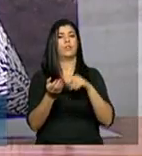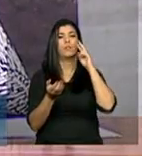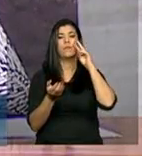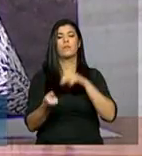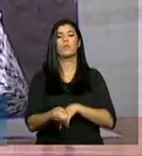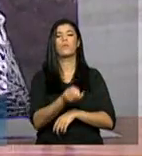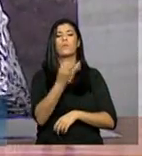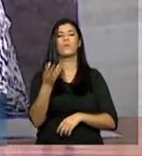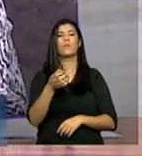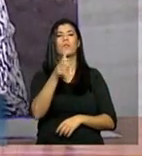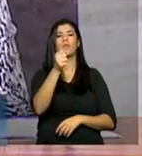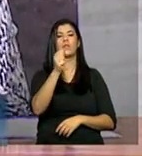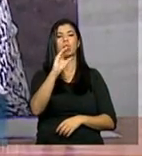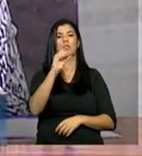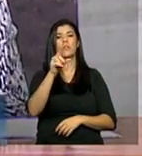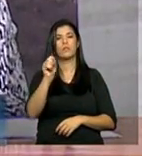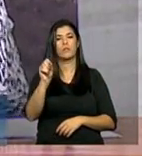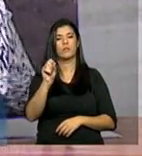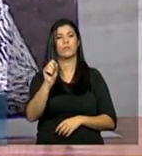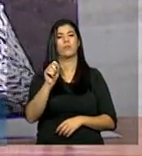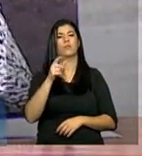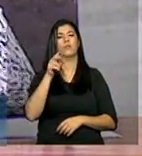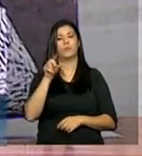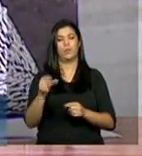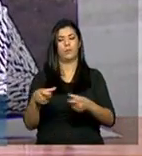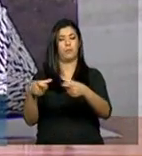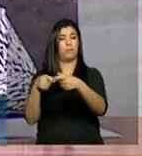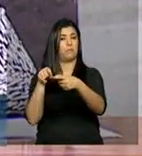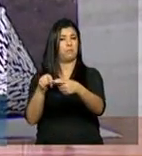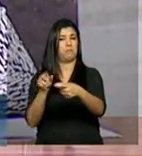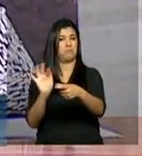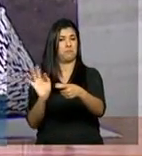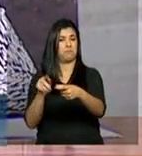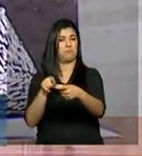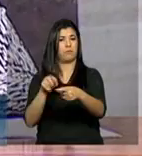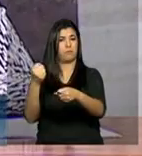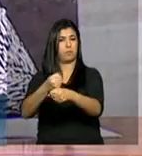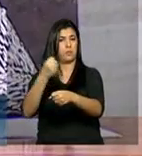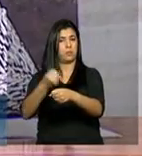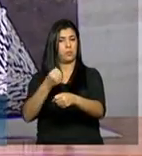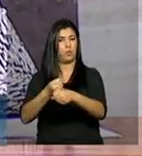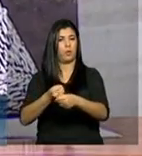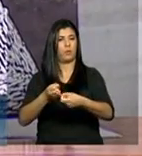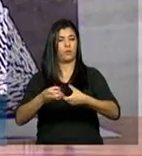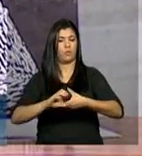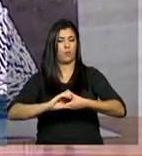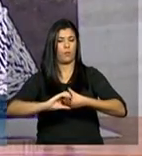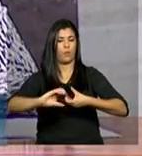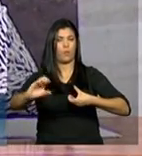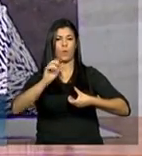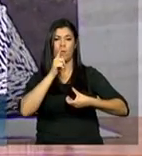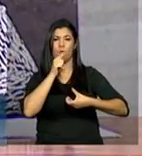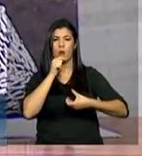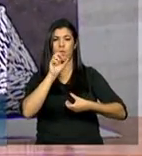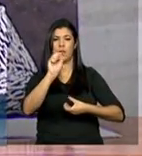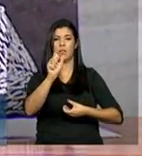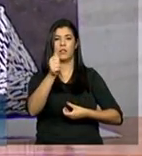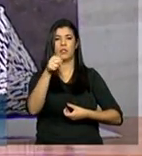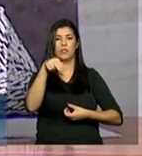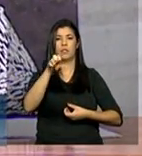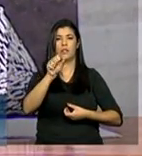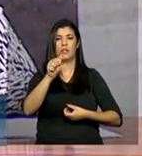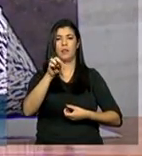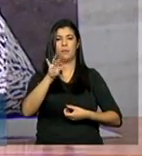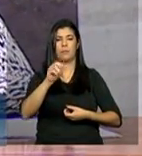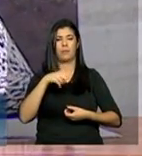de ações, eu pego uma pequena obra num município, uma pequena obra de saneamento num município com menos